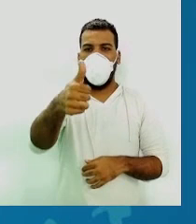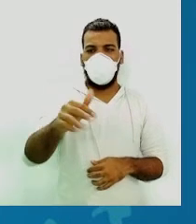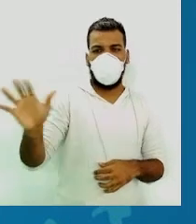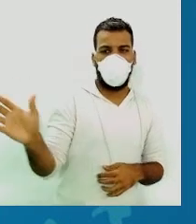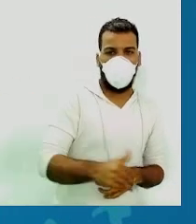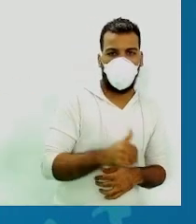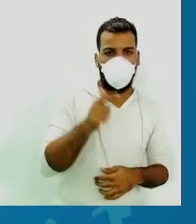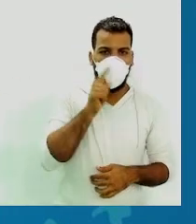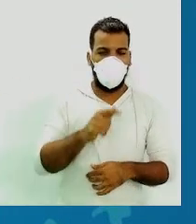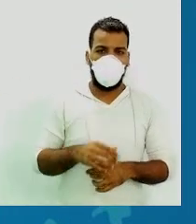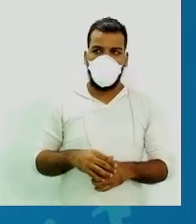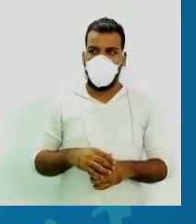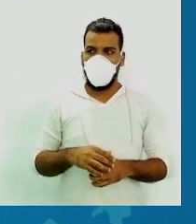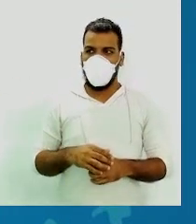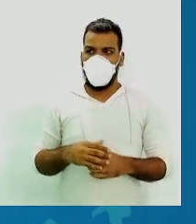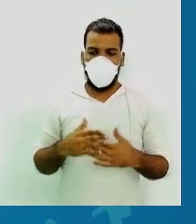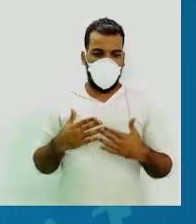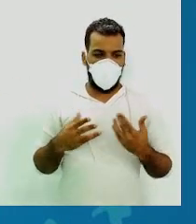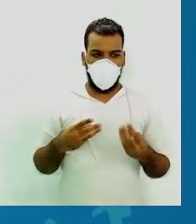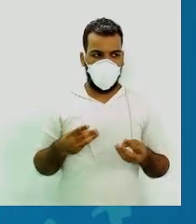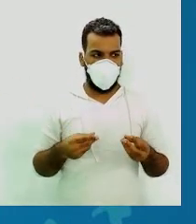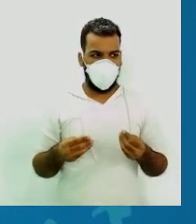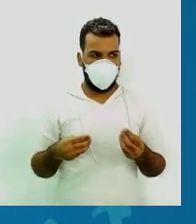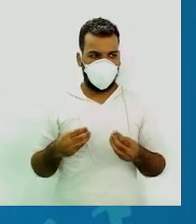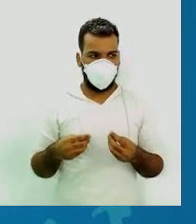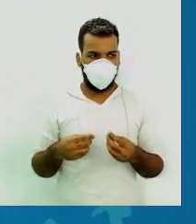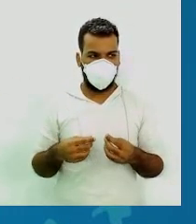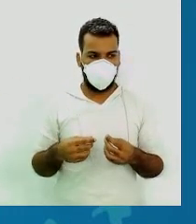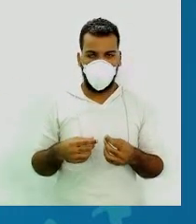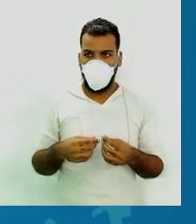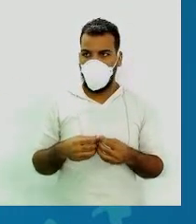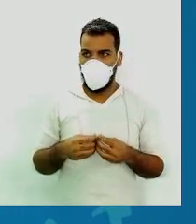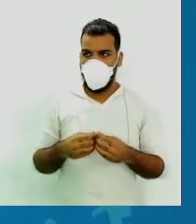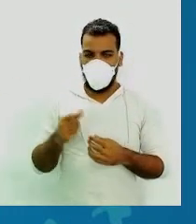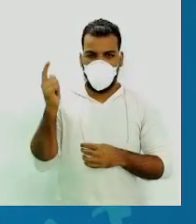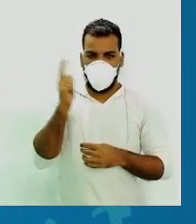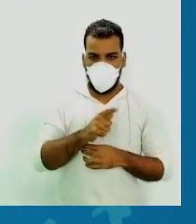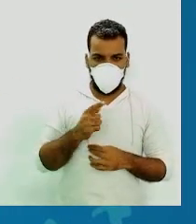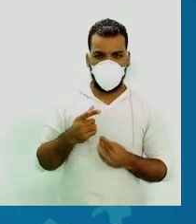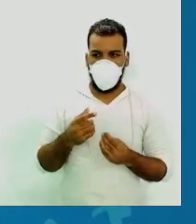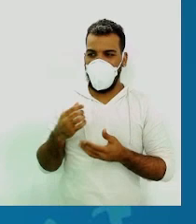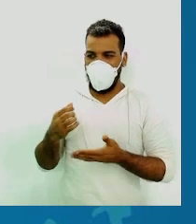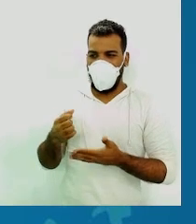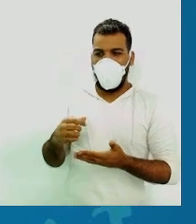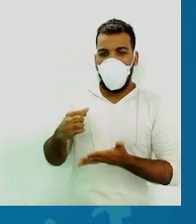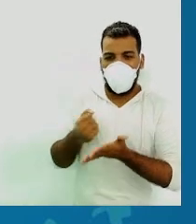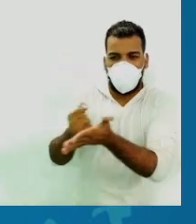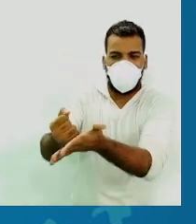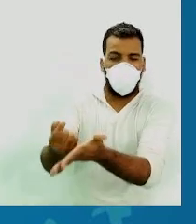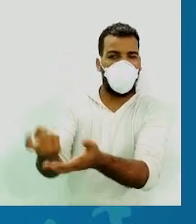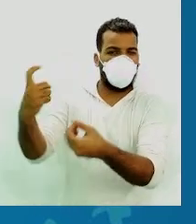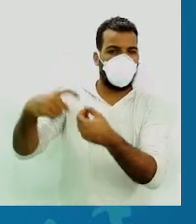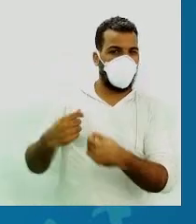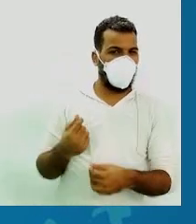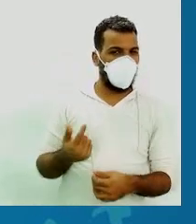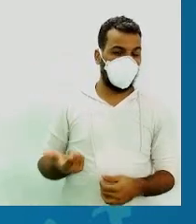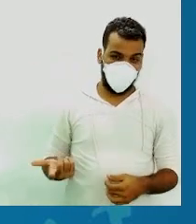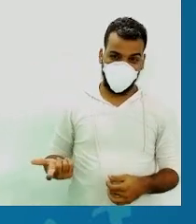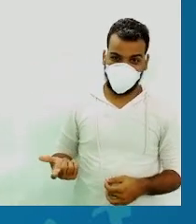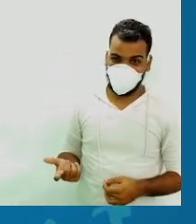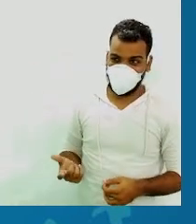vantagem, benefício para o outro através de algum favor. Certa vez eu